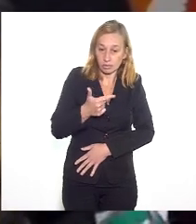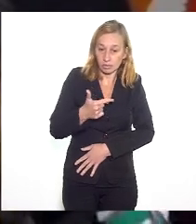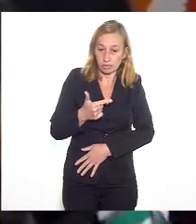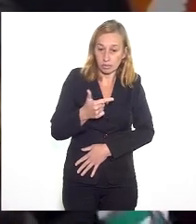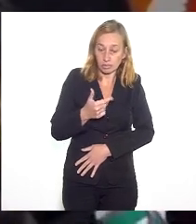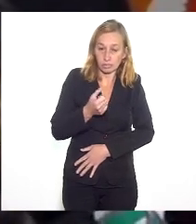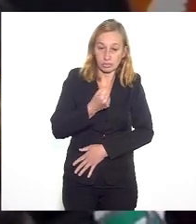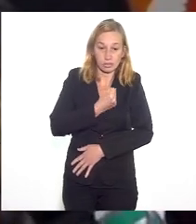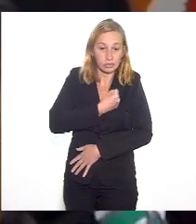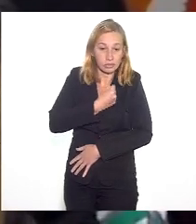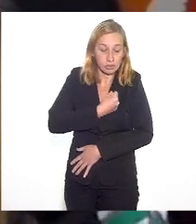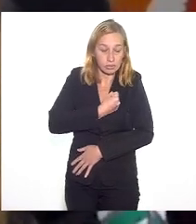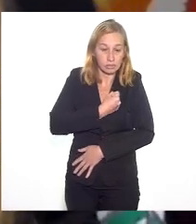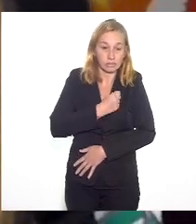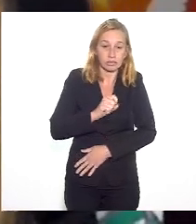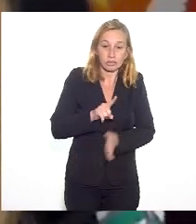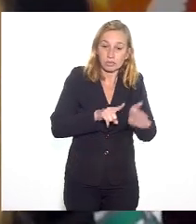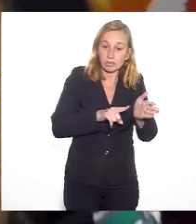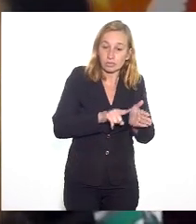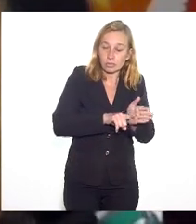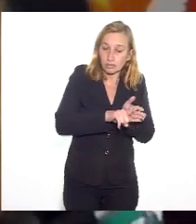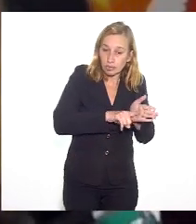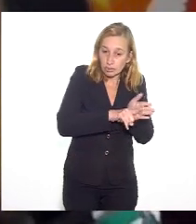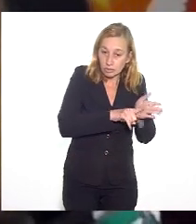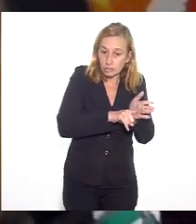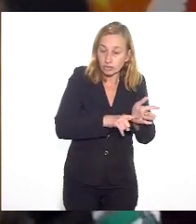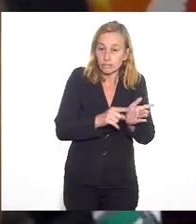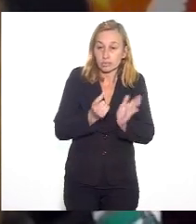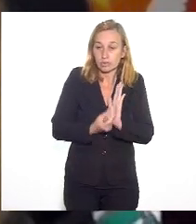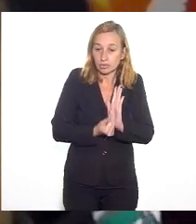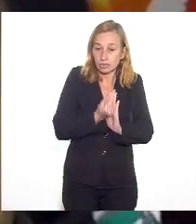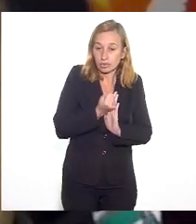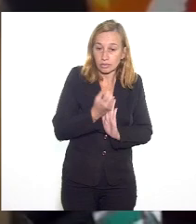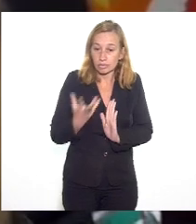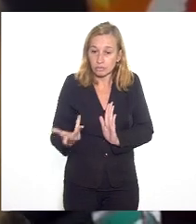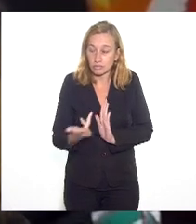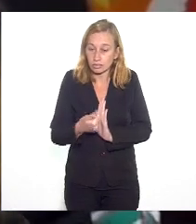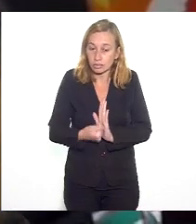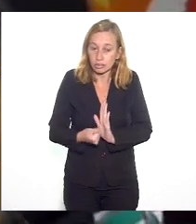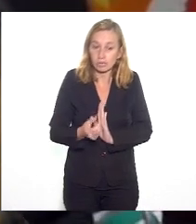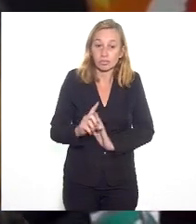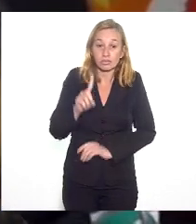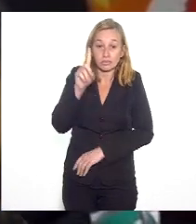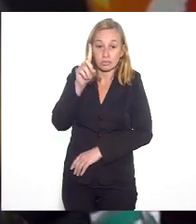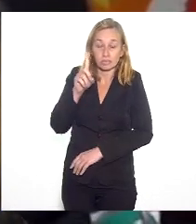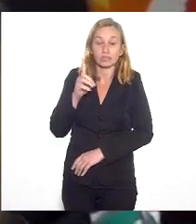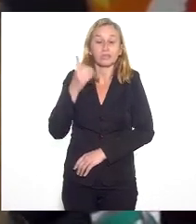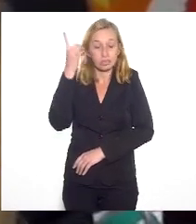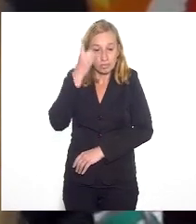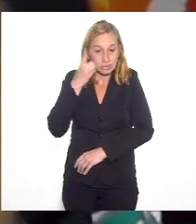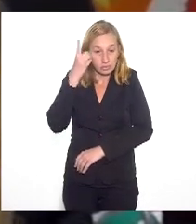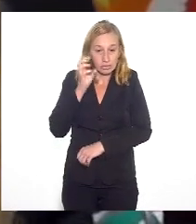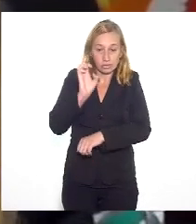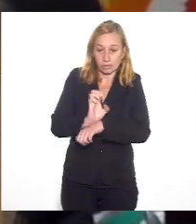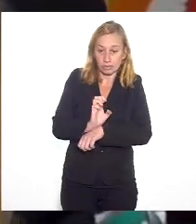ranking. Como fiscal do orçamento, né, na qualidade de deputado estadual, em respeito aos